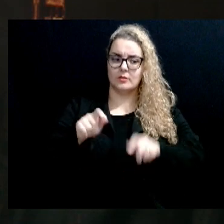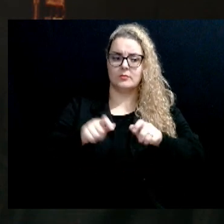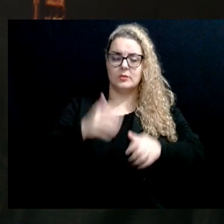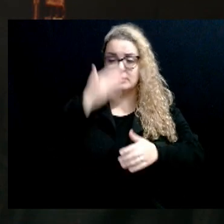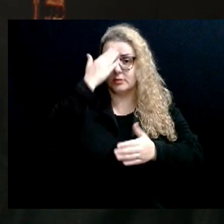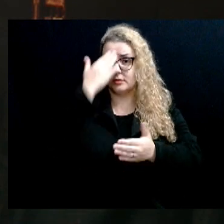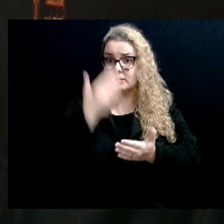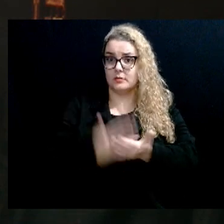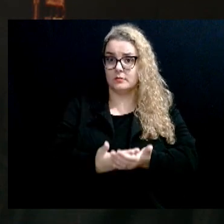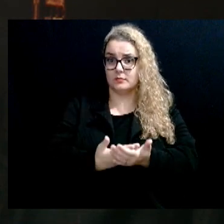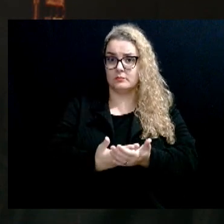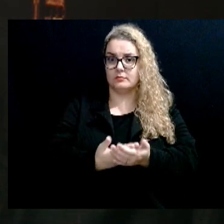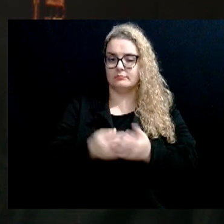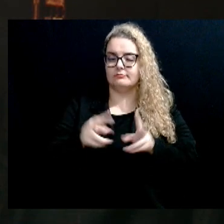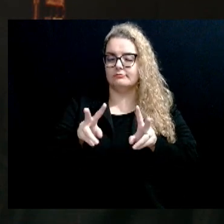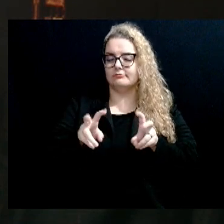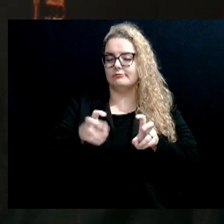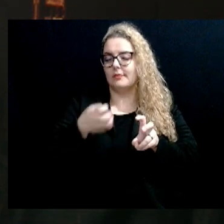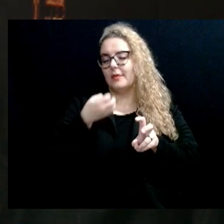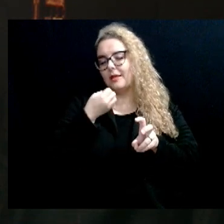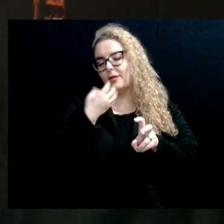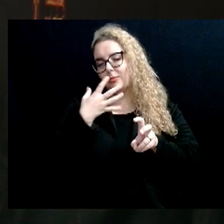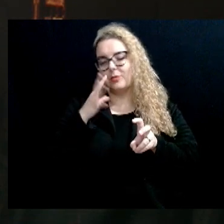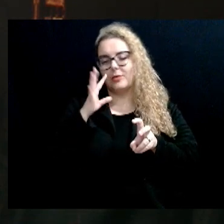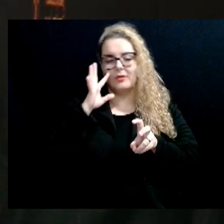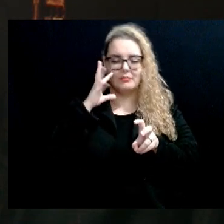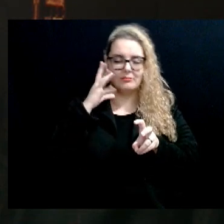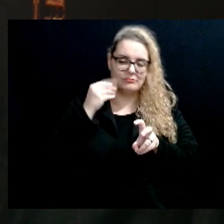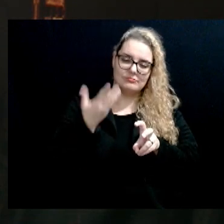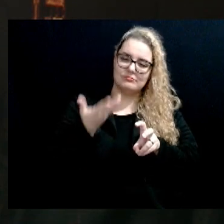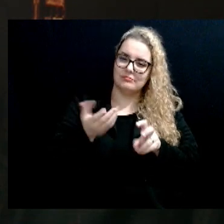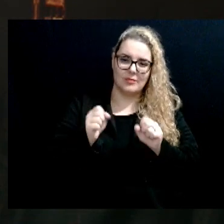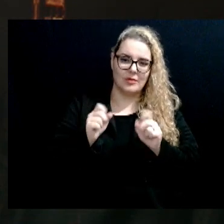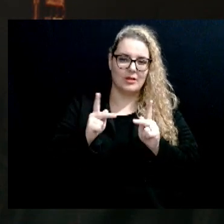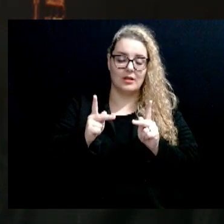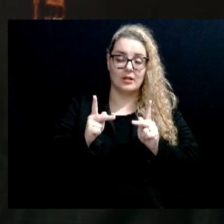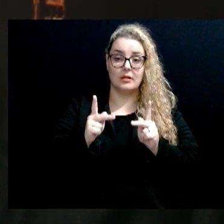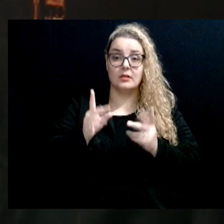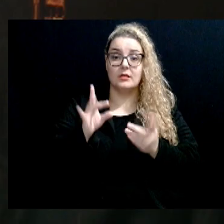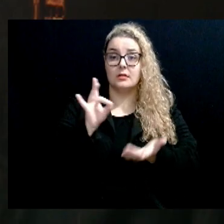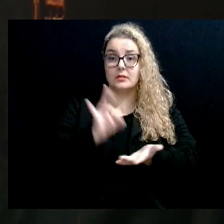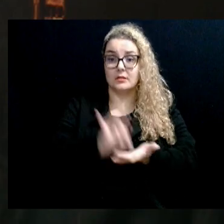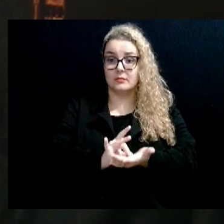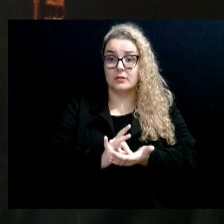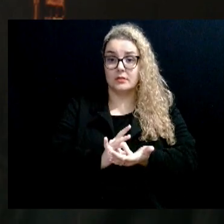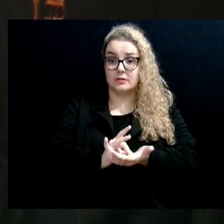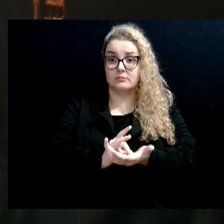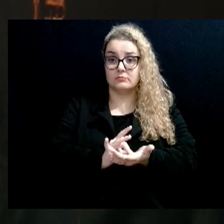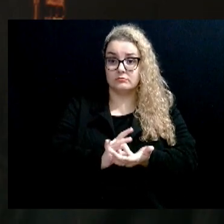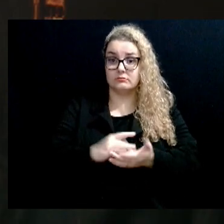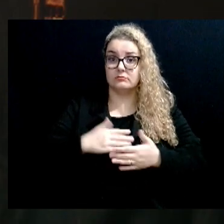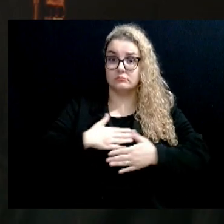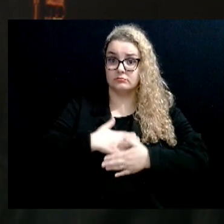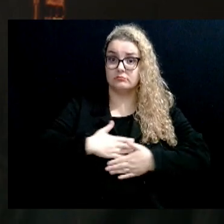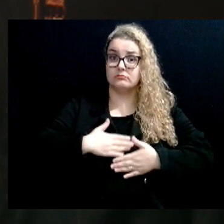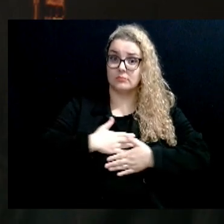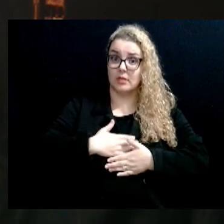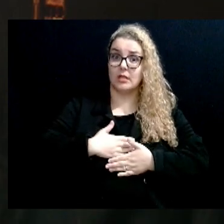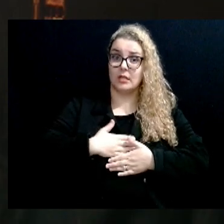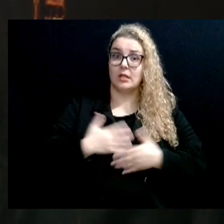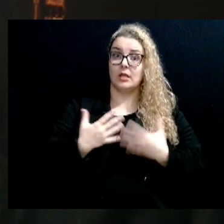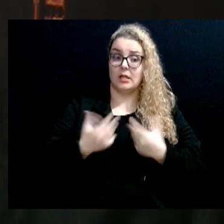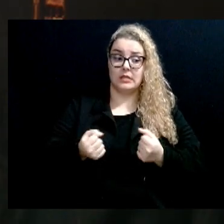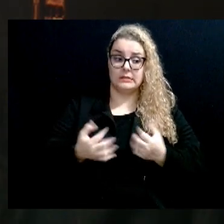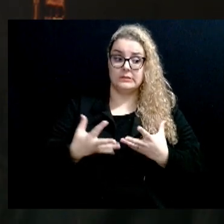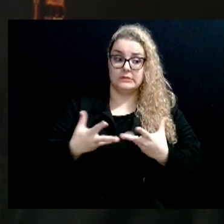bonzinho, compreensivo, quando, na verdade, o fato de agradar e aceitar tudo, a